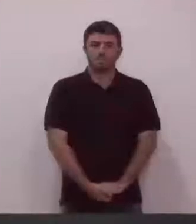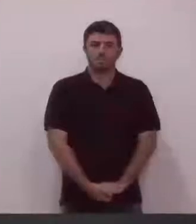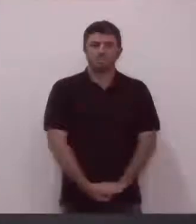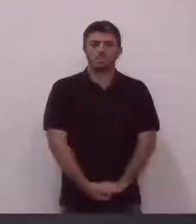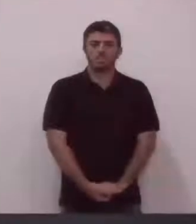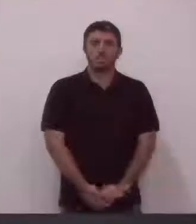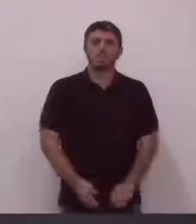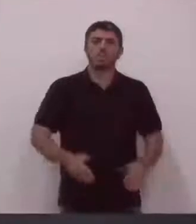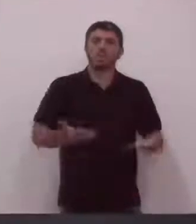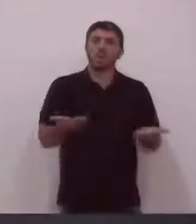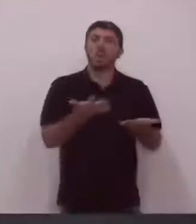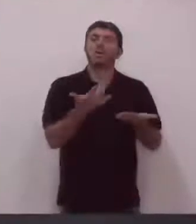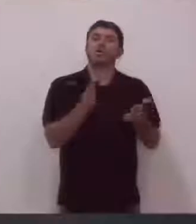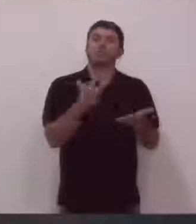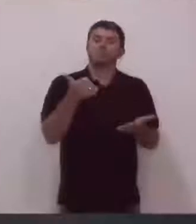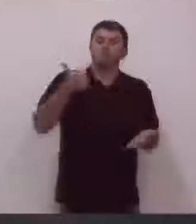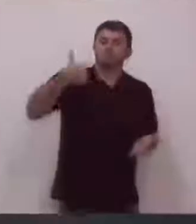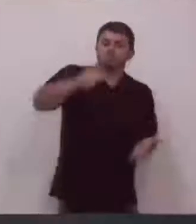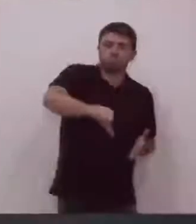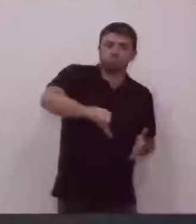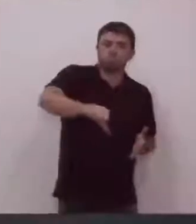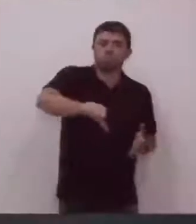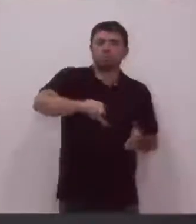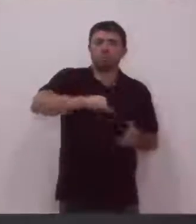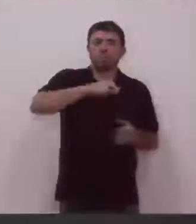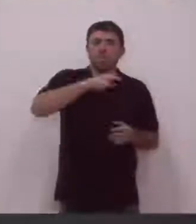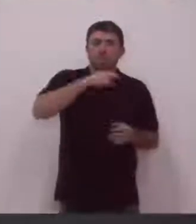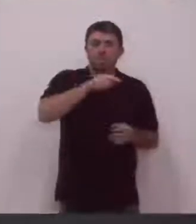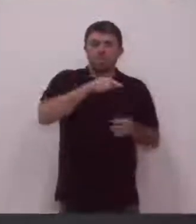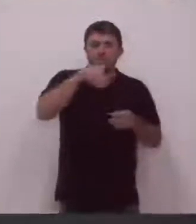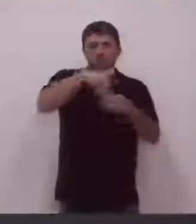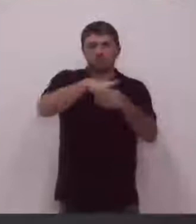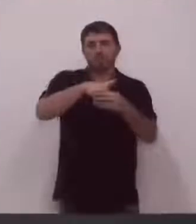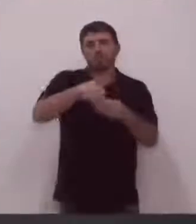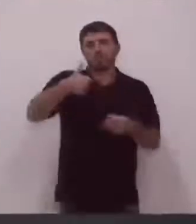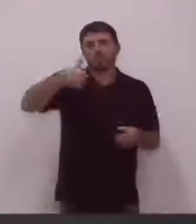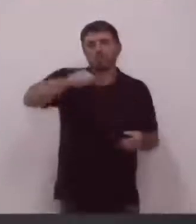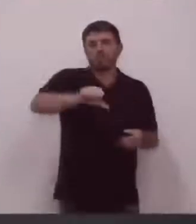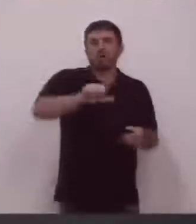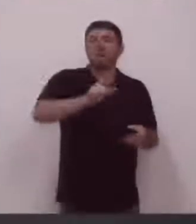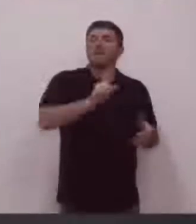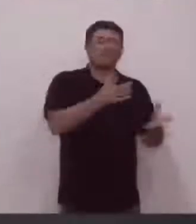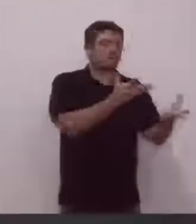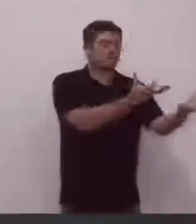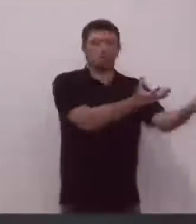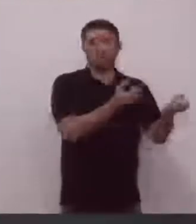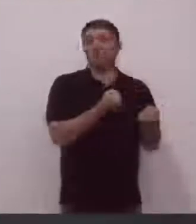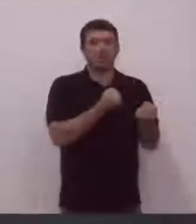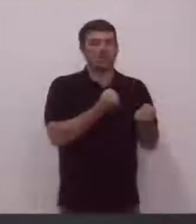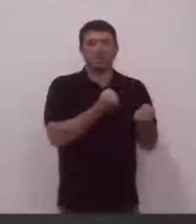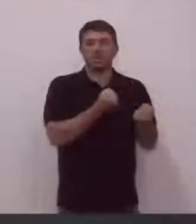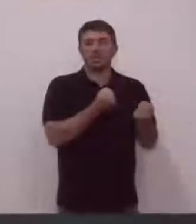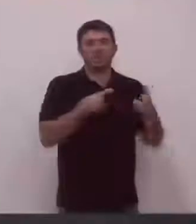Portanto, está rejeitada por 4 votos favoráveis e 8 votos em contrário o recebimento da denúncia.